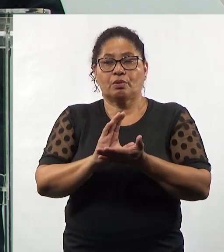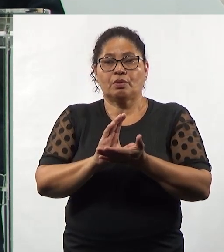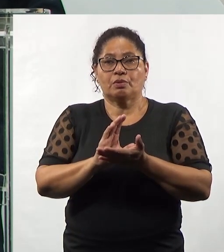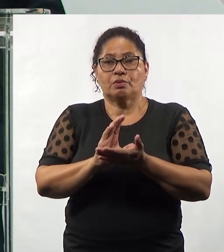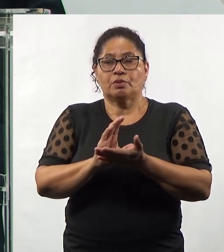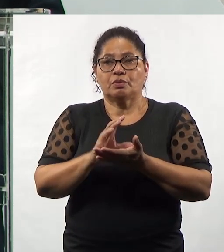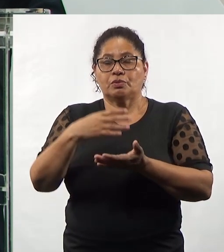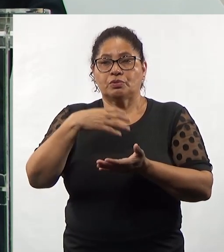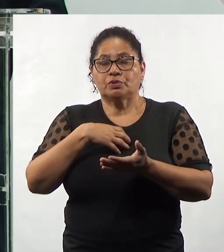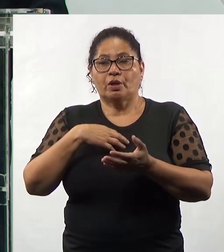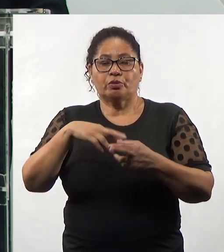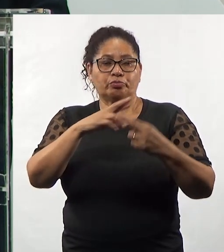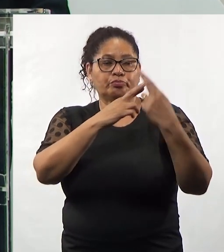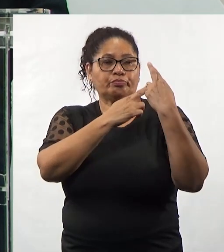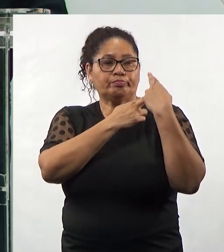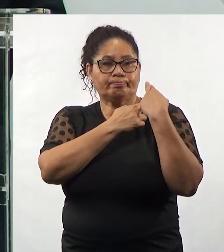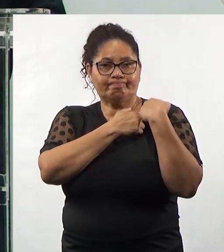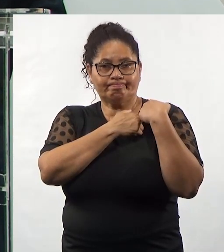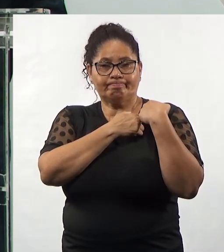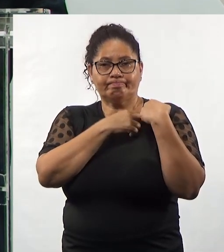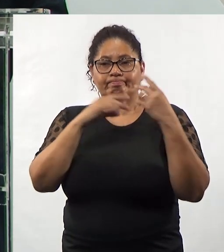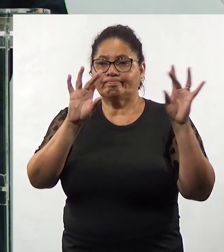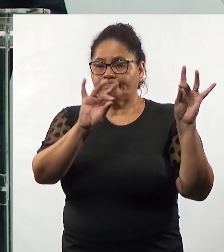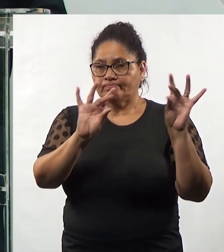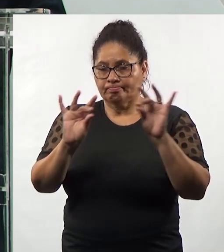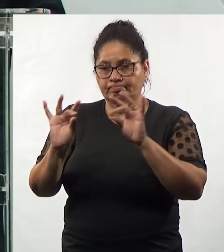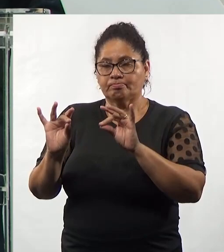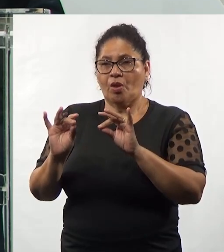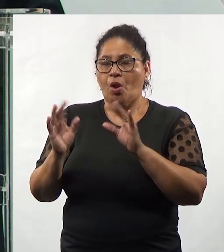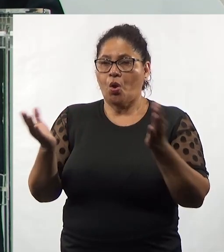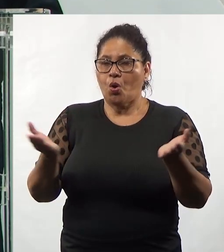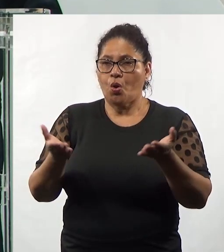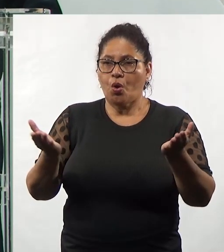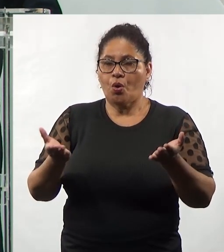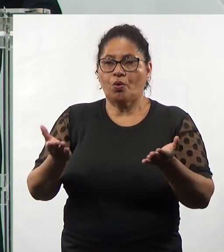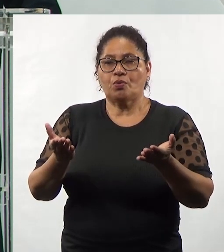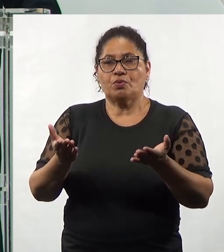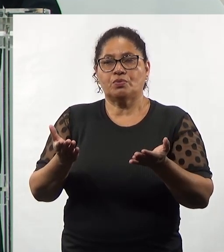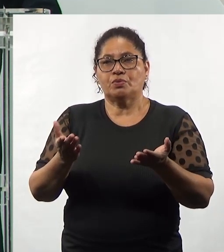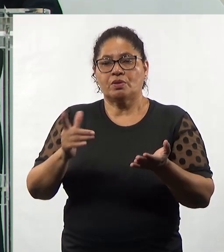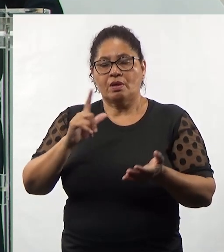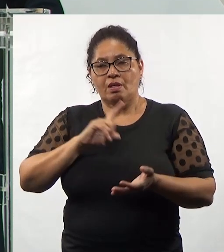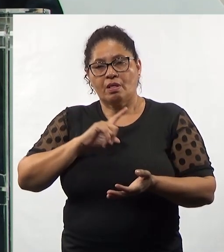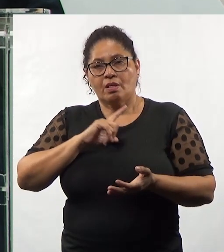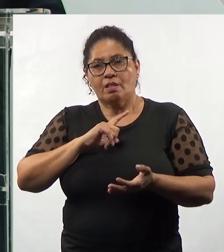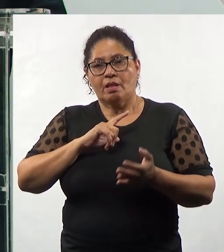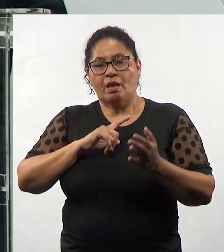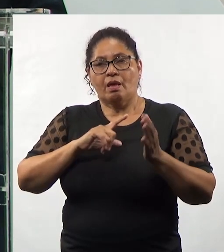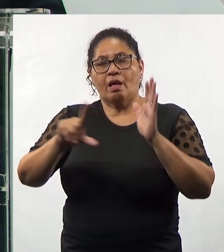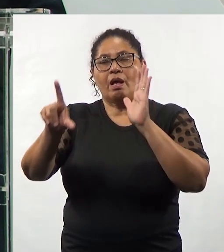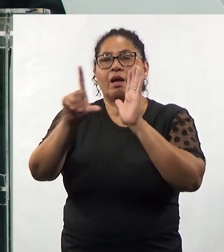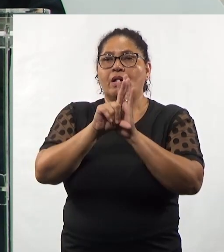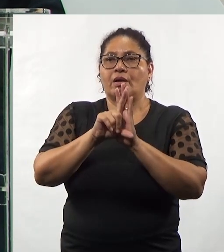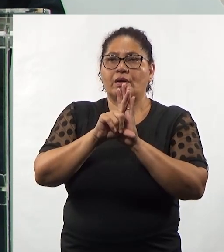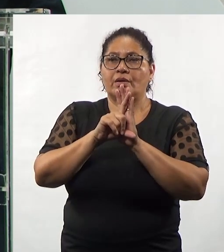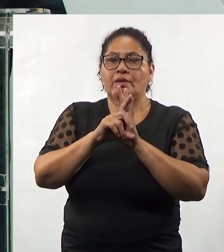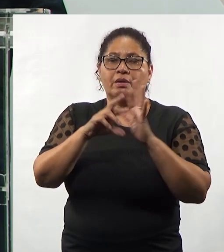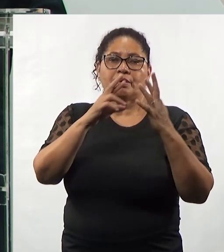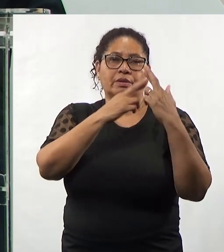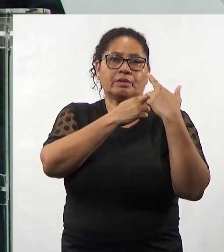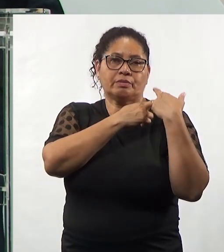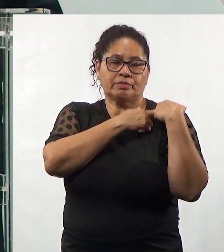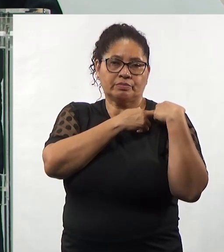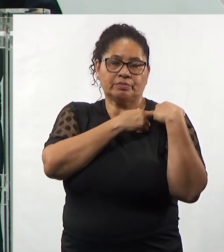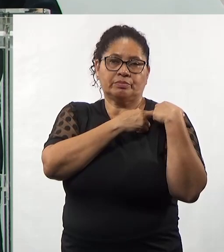de forma responsável, especialmente porque a gente sabe que hoje nós temos as leis, como a lei de